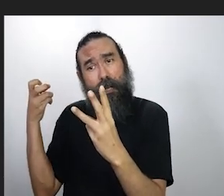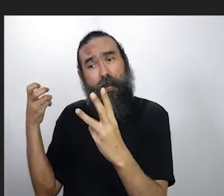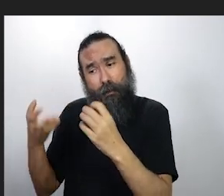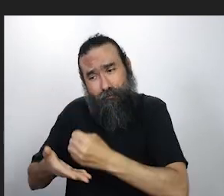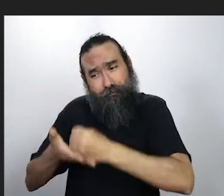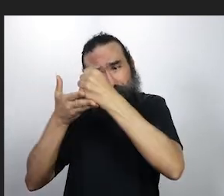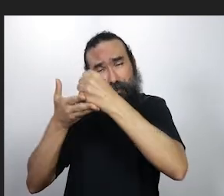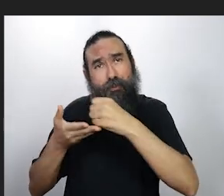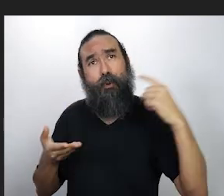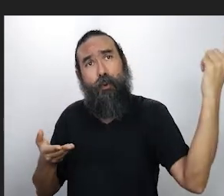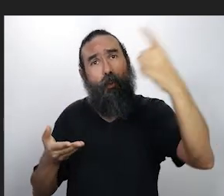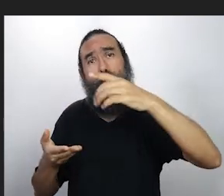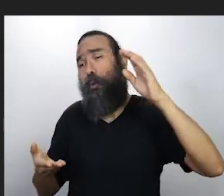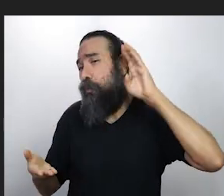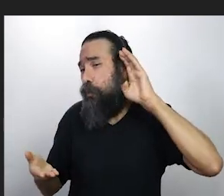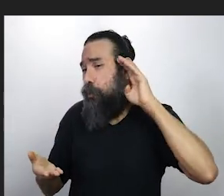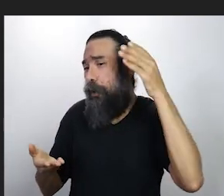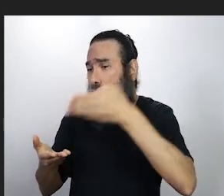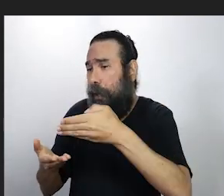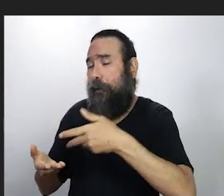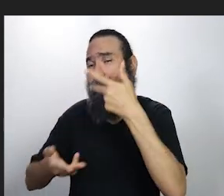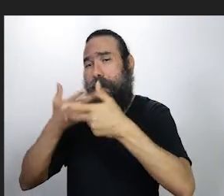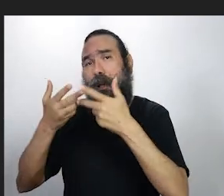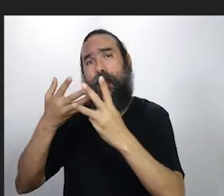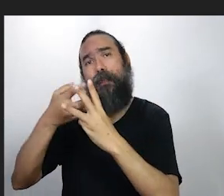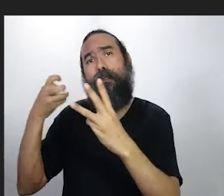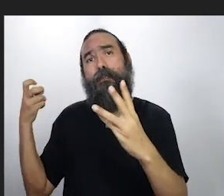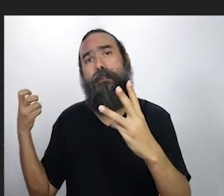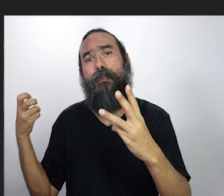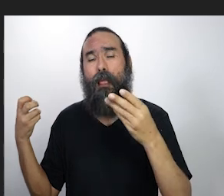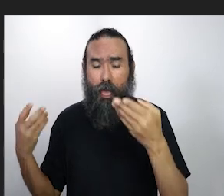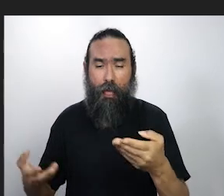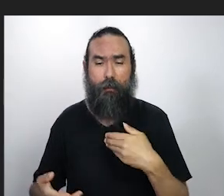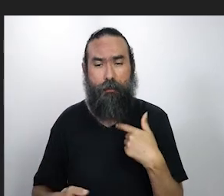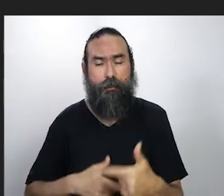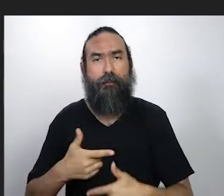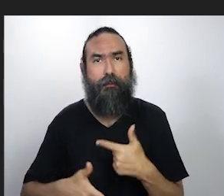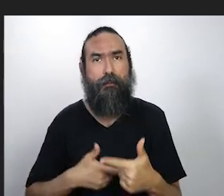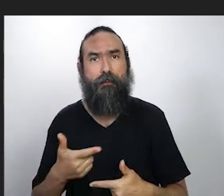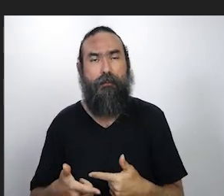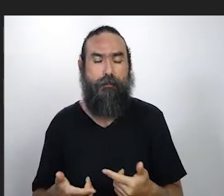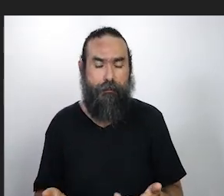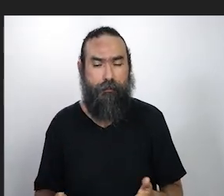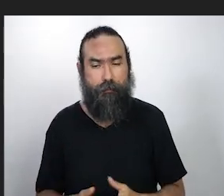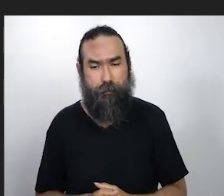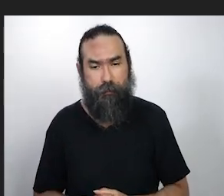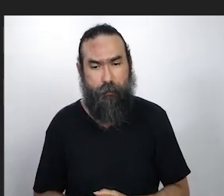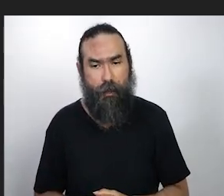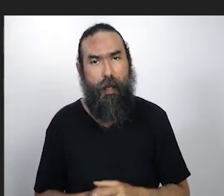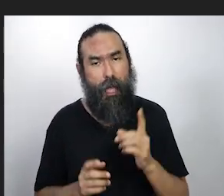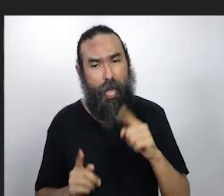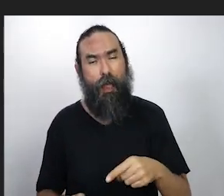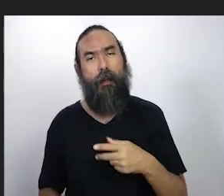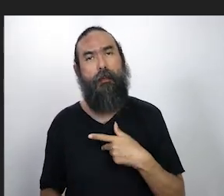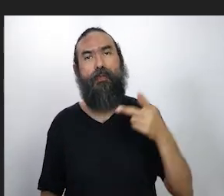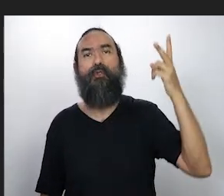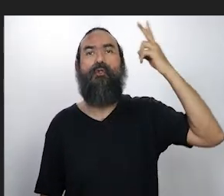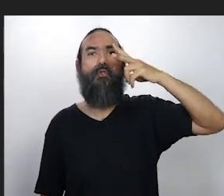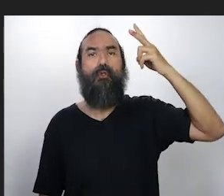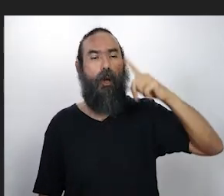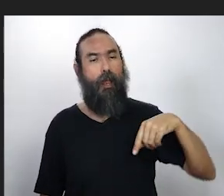Enfim, essa é a nossa história. Falou, Marise, um abraço.